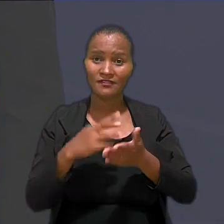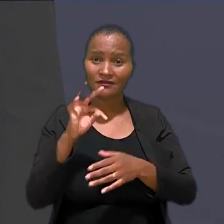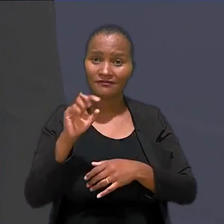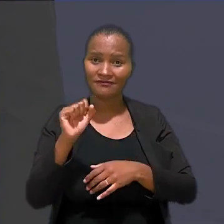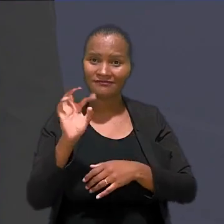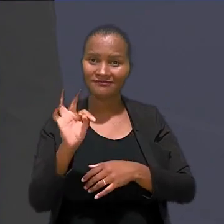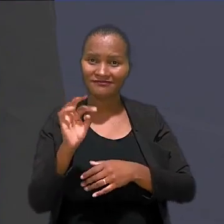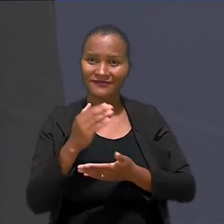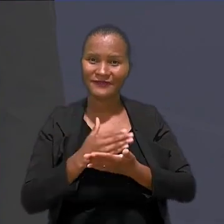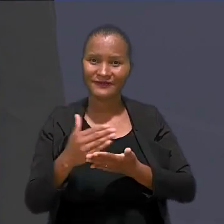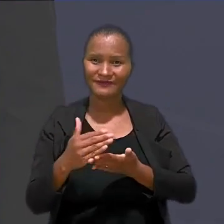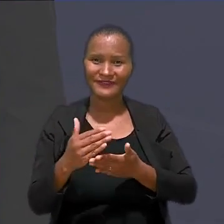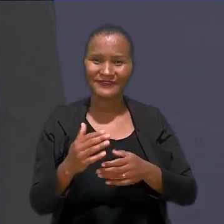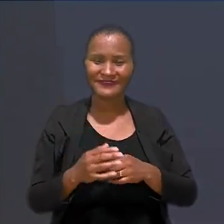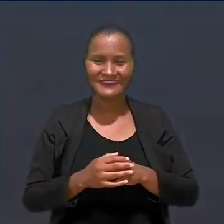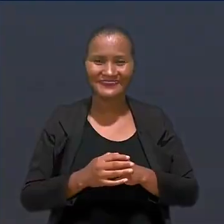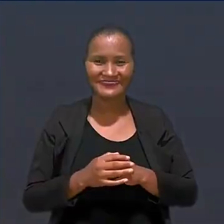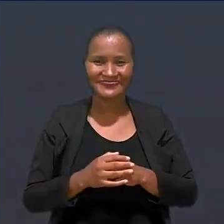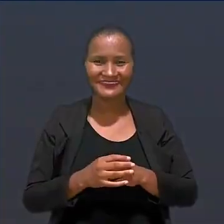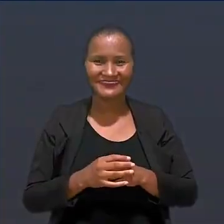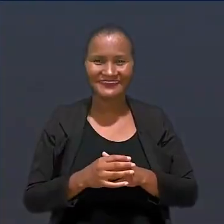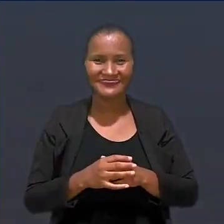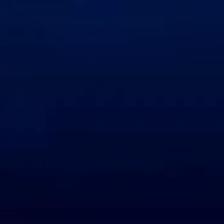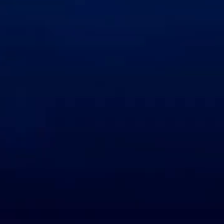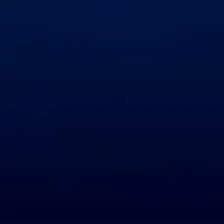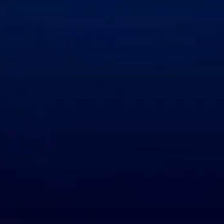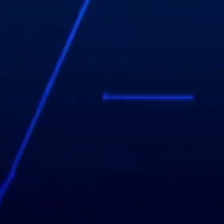O Revista TST está no ar.